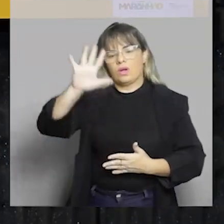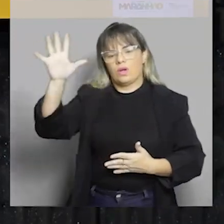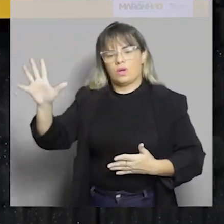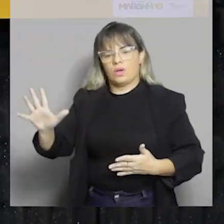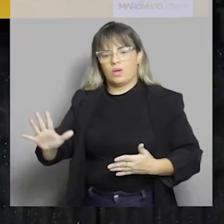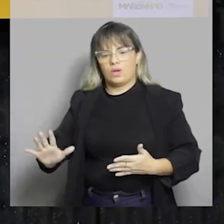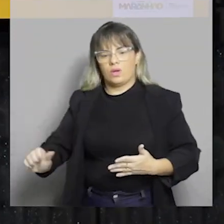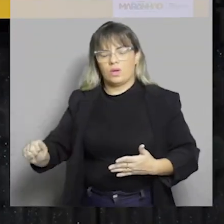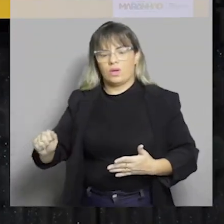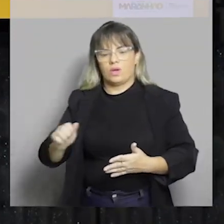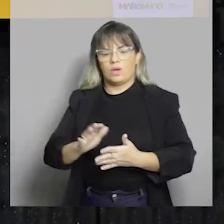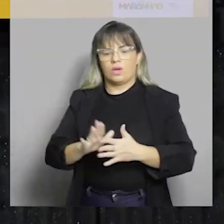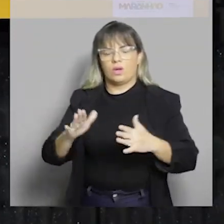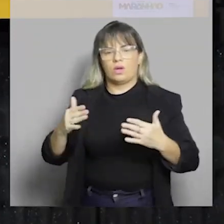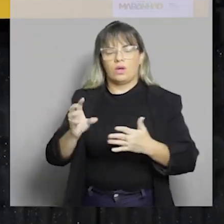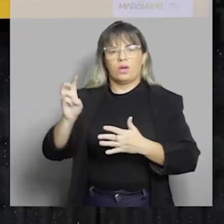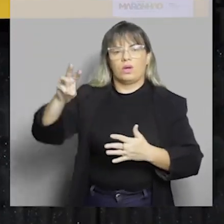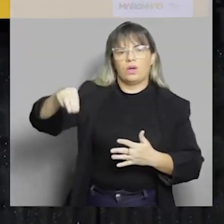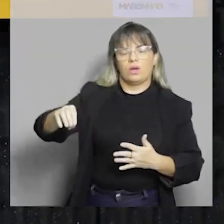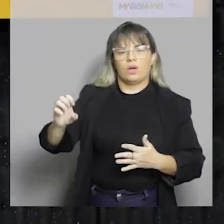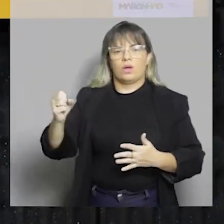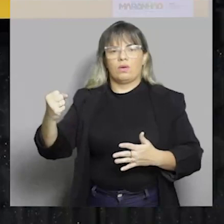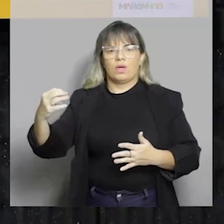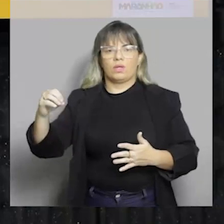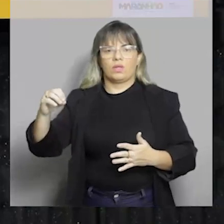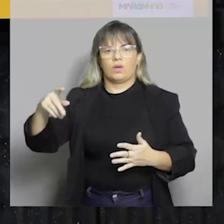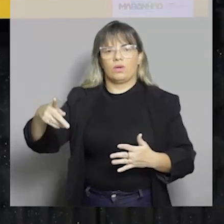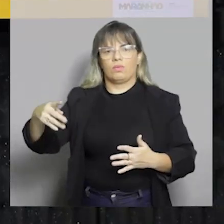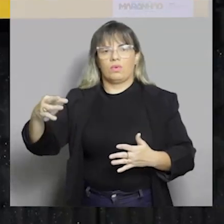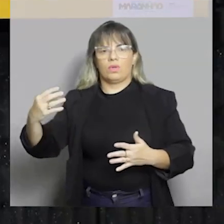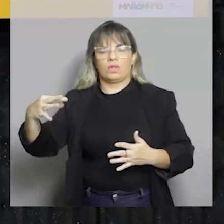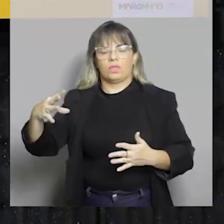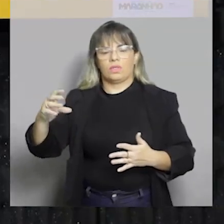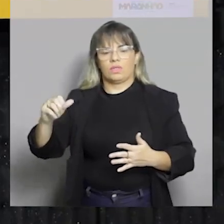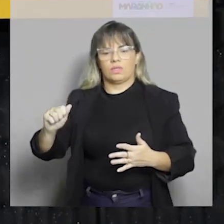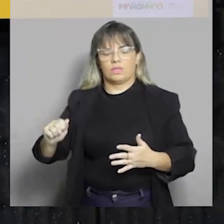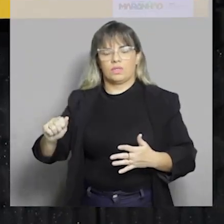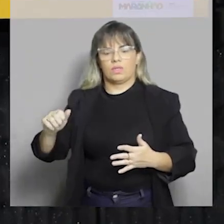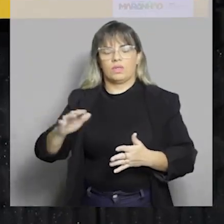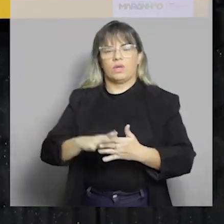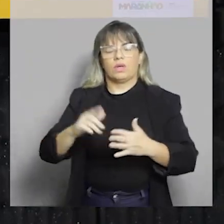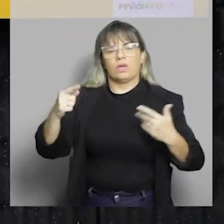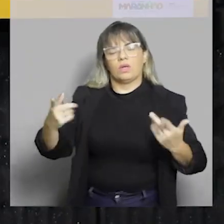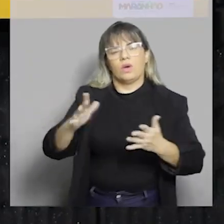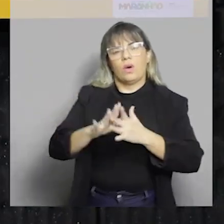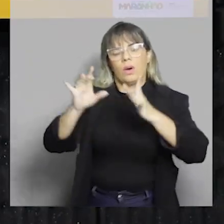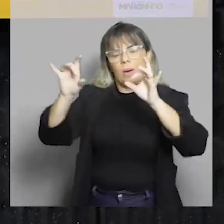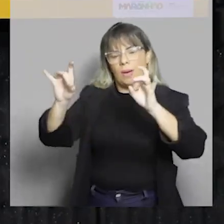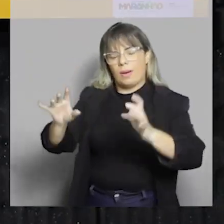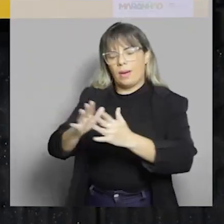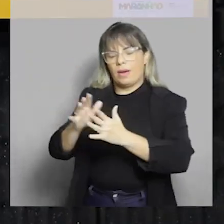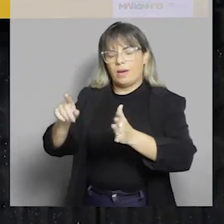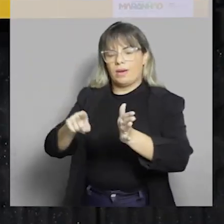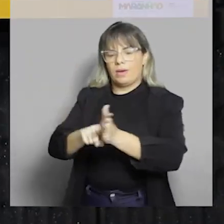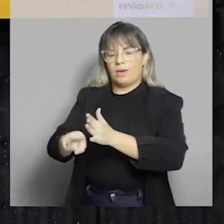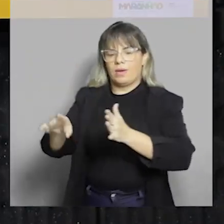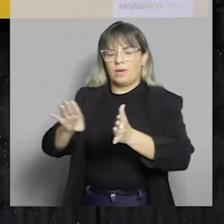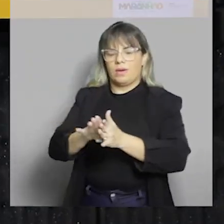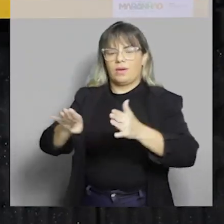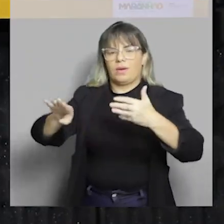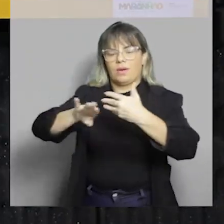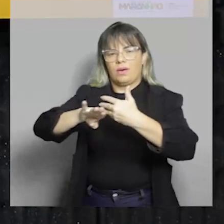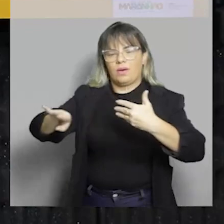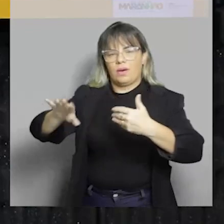dorsal meso-oceânica atlântica, tá? E que, no caso mais específico da nossa questão, está separando